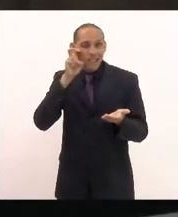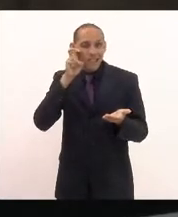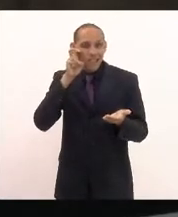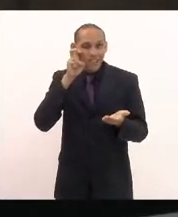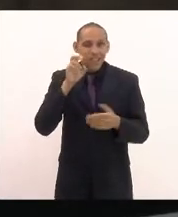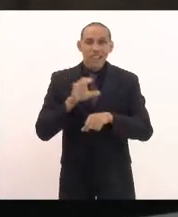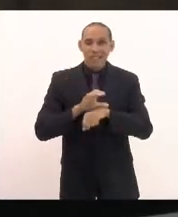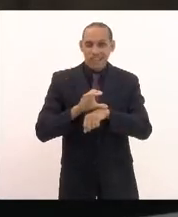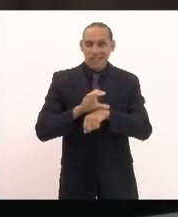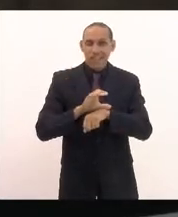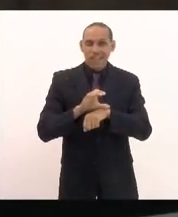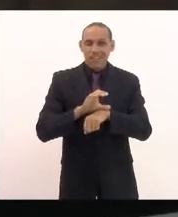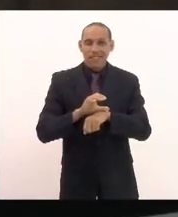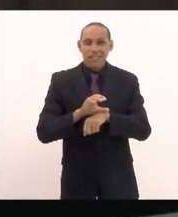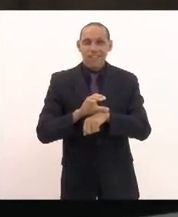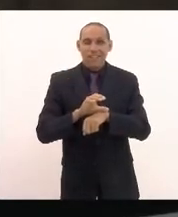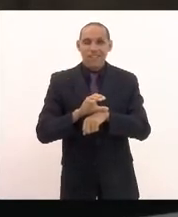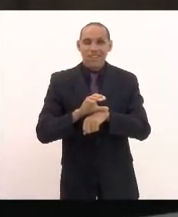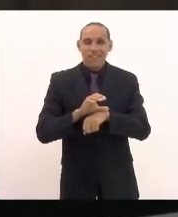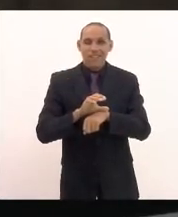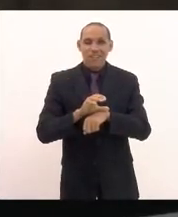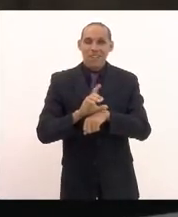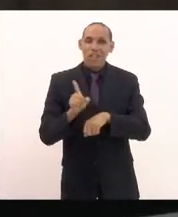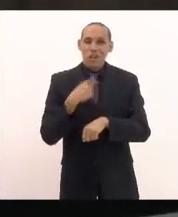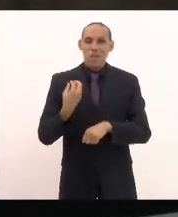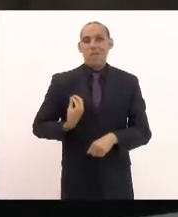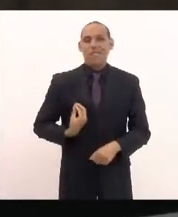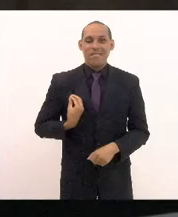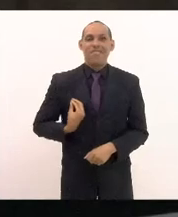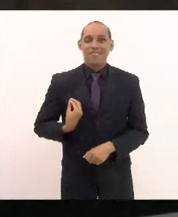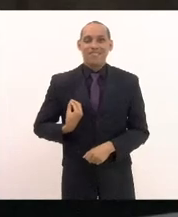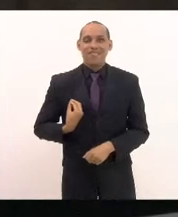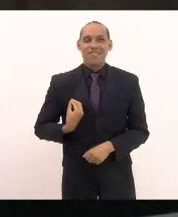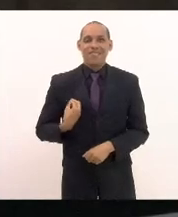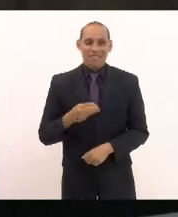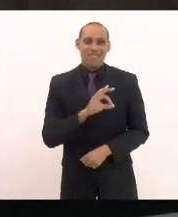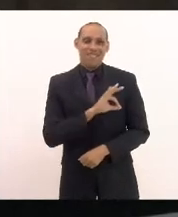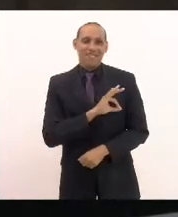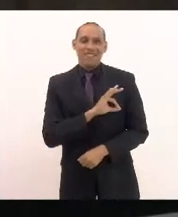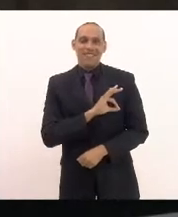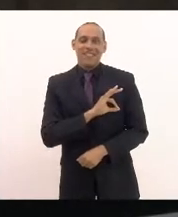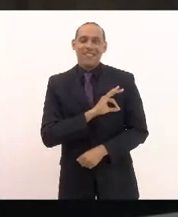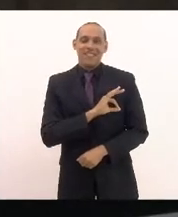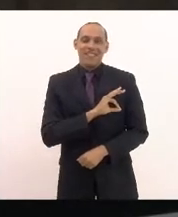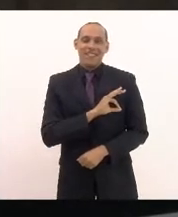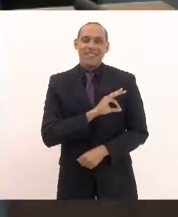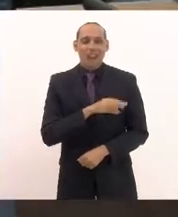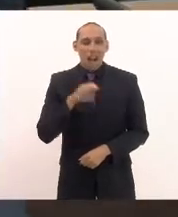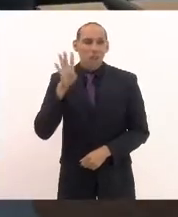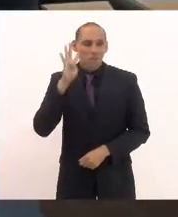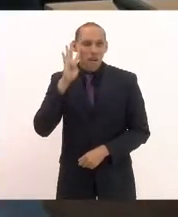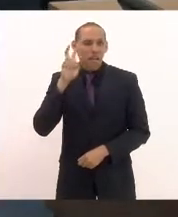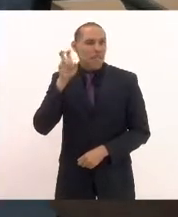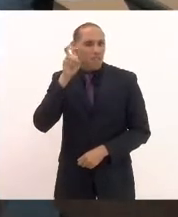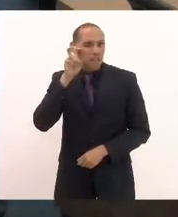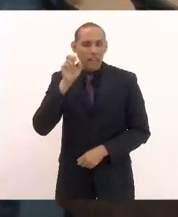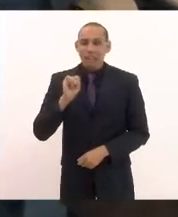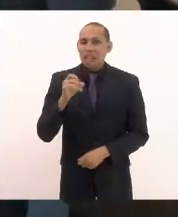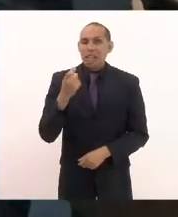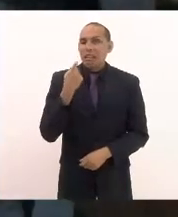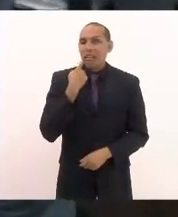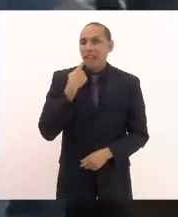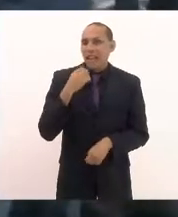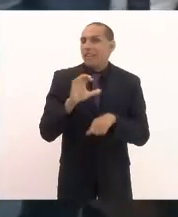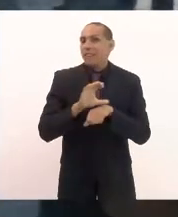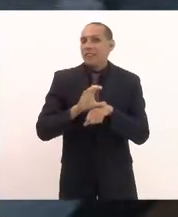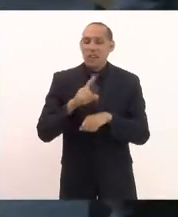cinzas. E nós estamos presentes, né, deputada Marta? Como na quarta, na quinta. Se tivesse a sexta-feira de